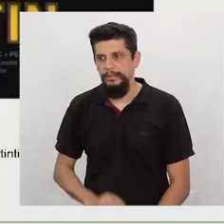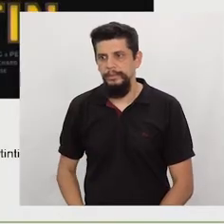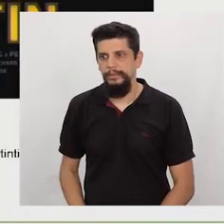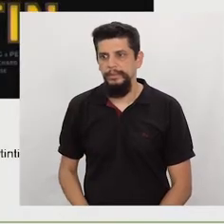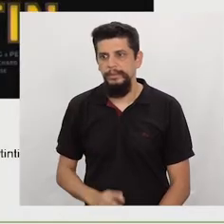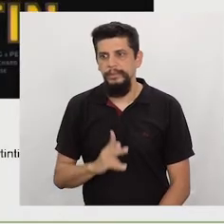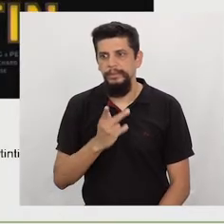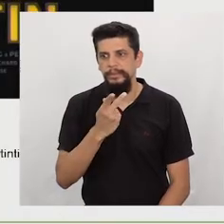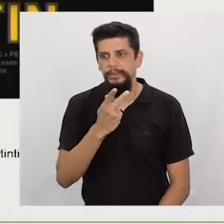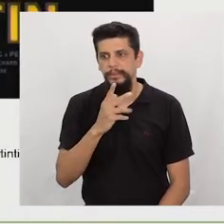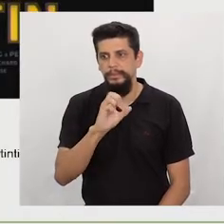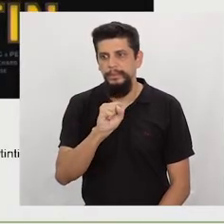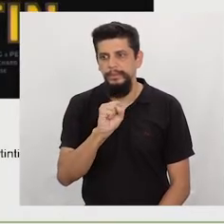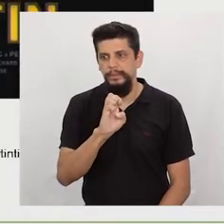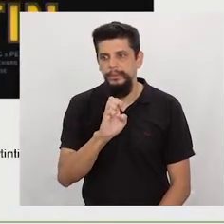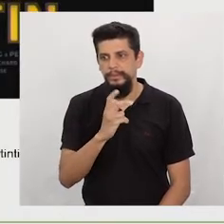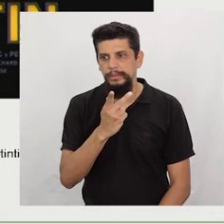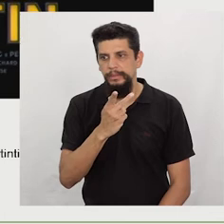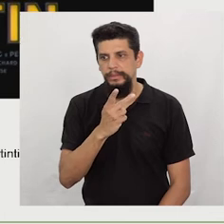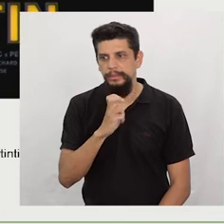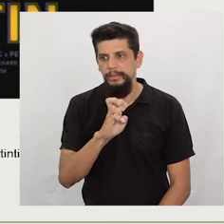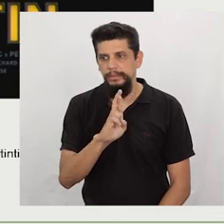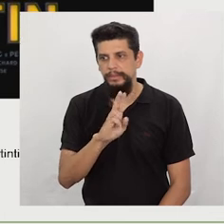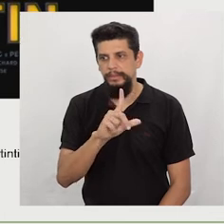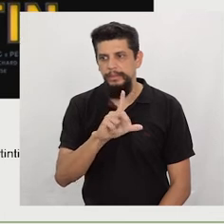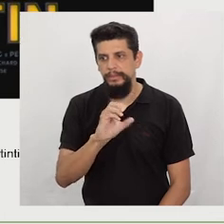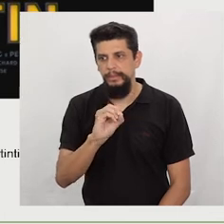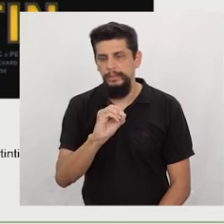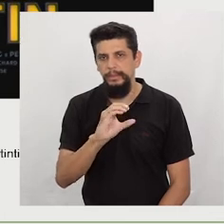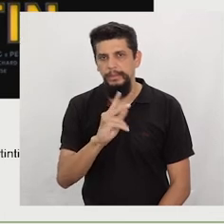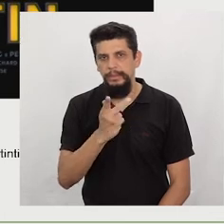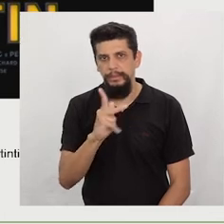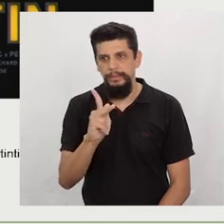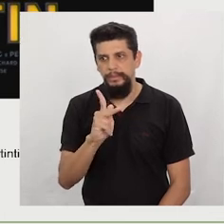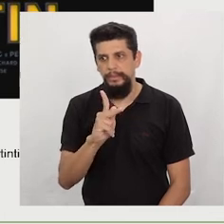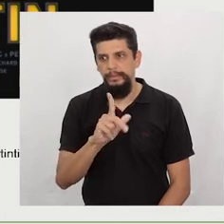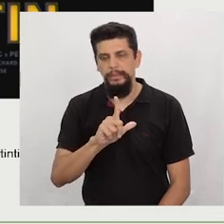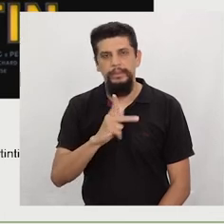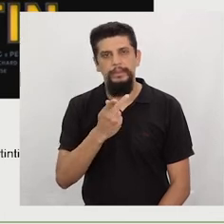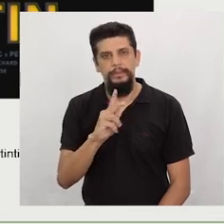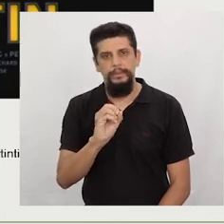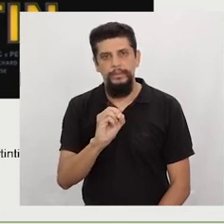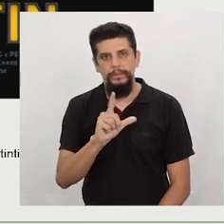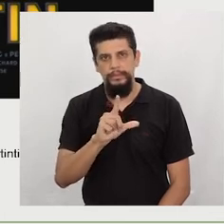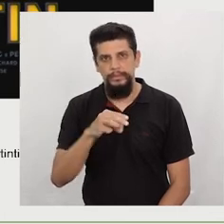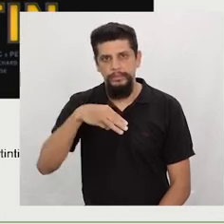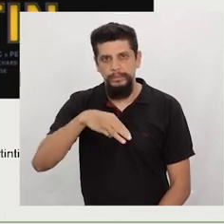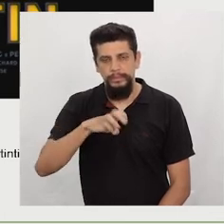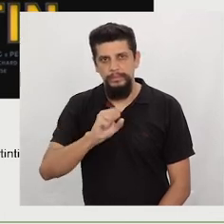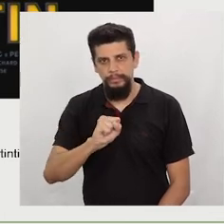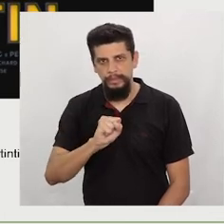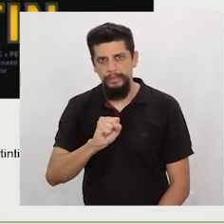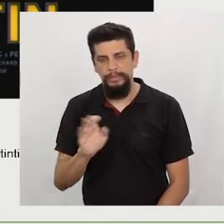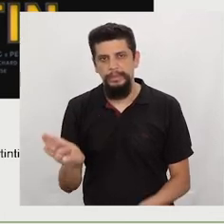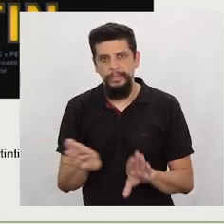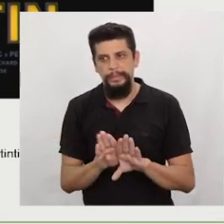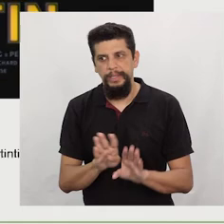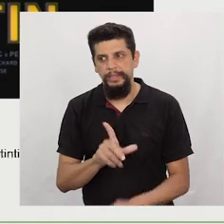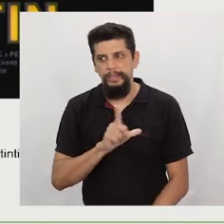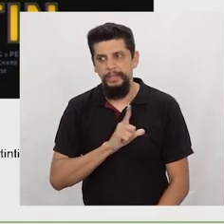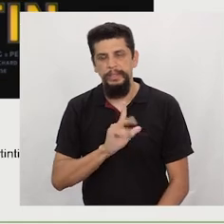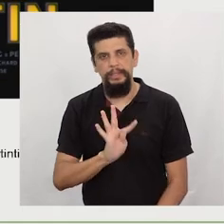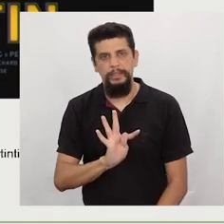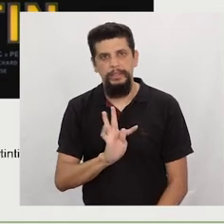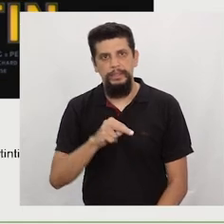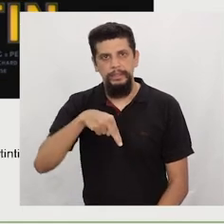conhece o Sherlock Holmes? Ah, eu gosto muito do Sherlock Holmes, é bem bacana. E também trouxe o Tintim,